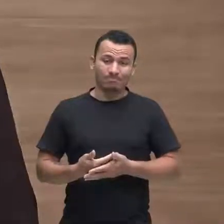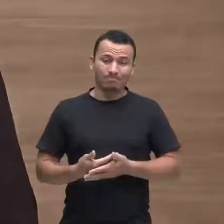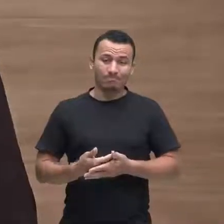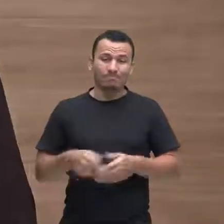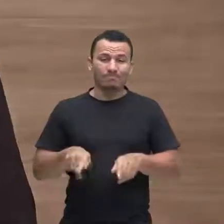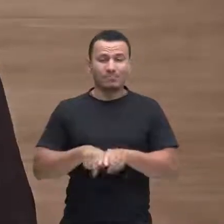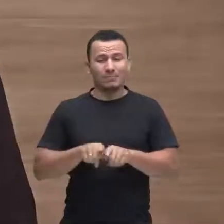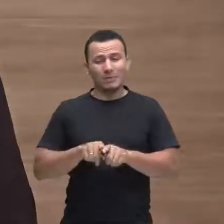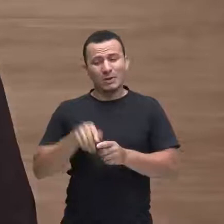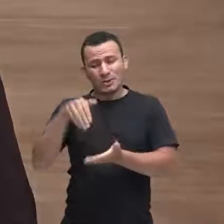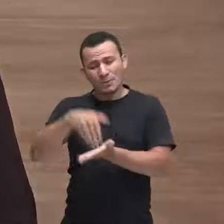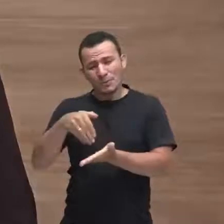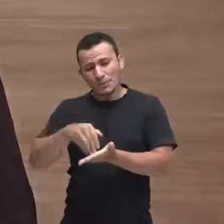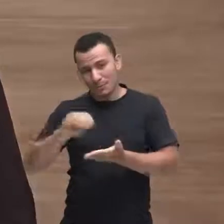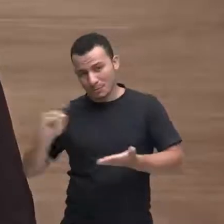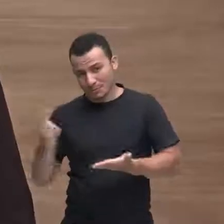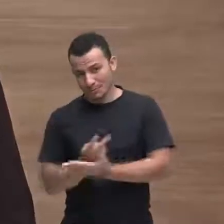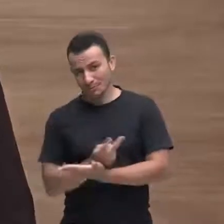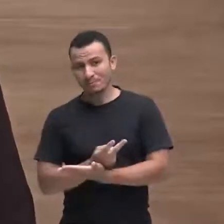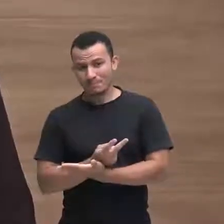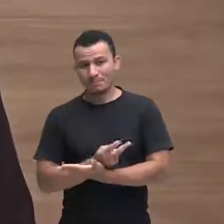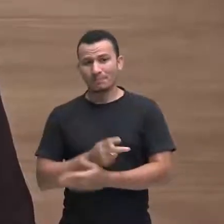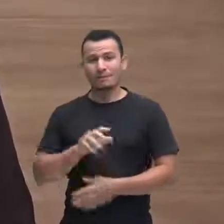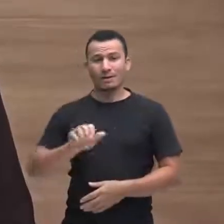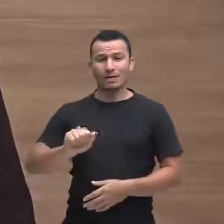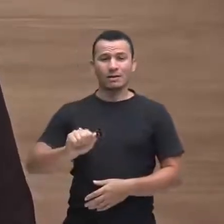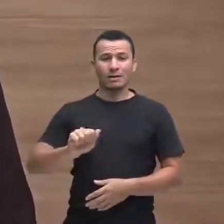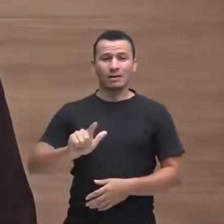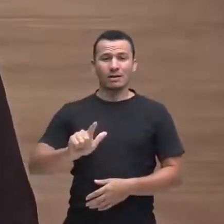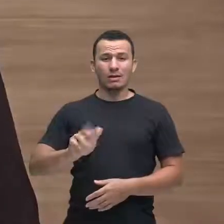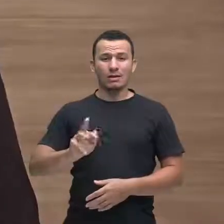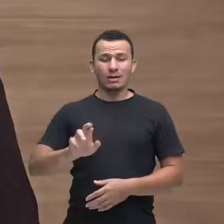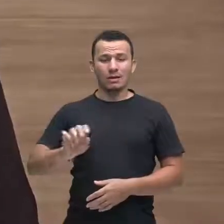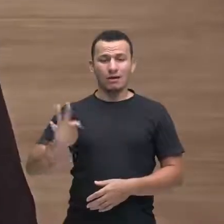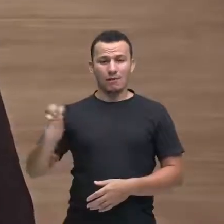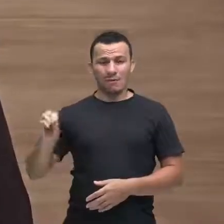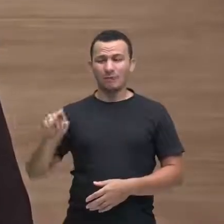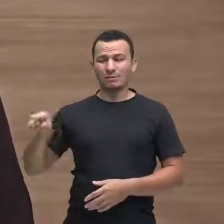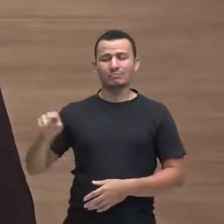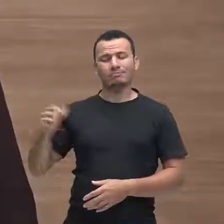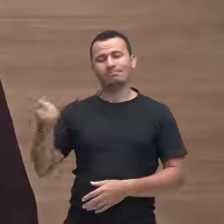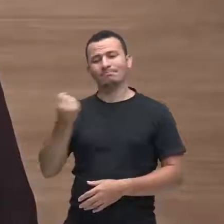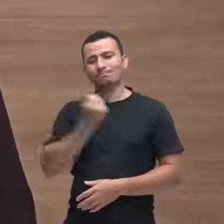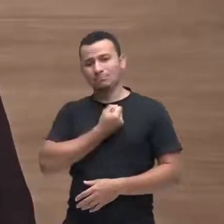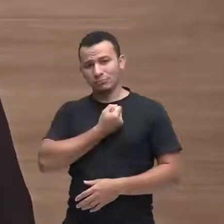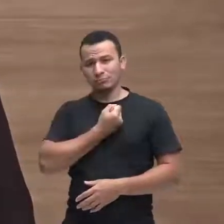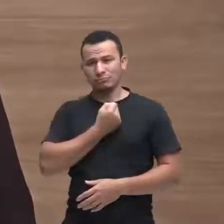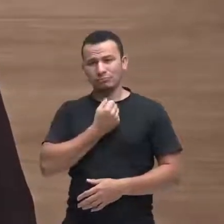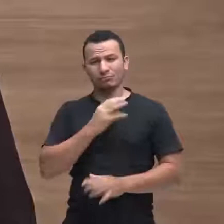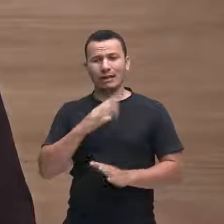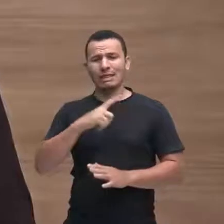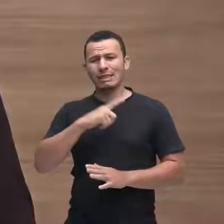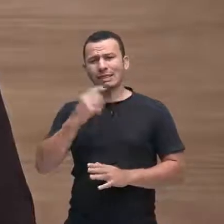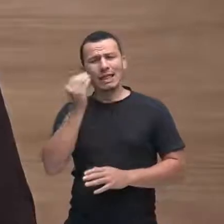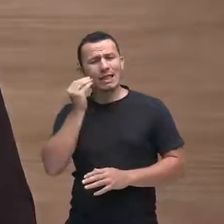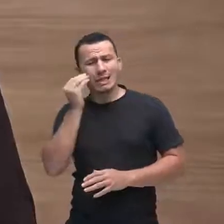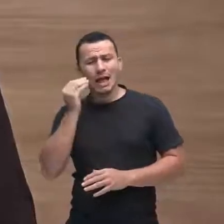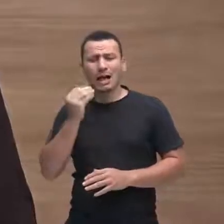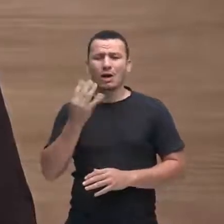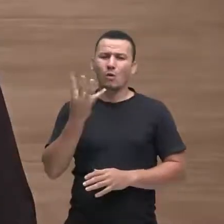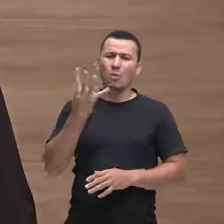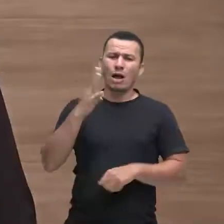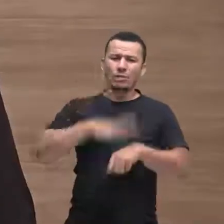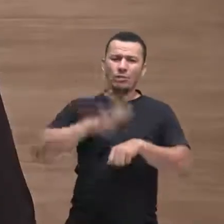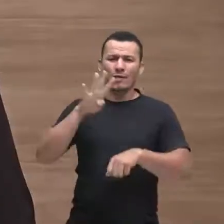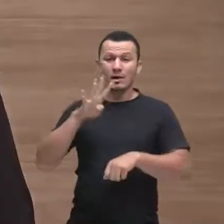aspecto final. Alfredo atenta contra a própria vida pelo menos umas 4 vezes. Ele